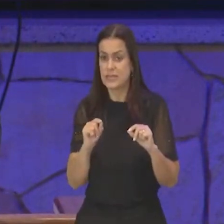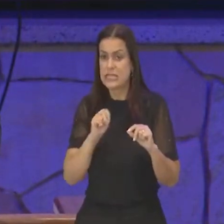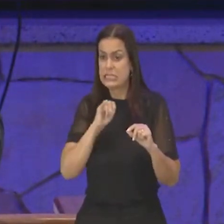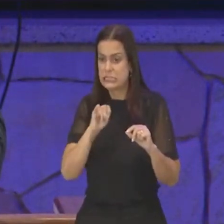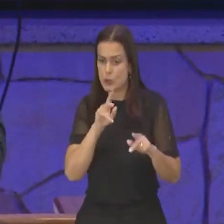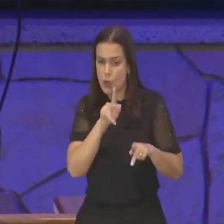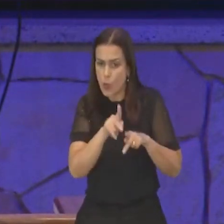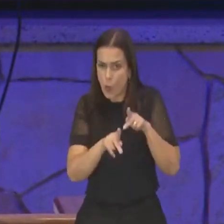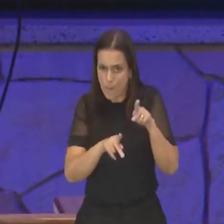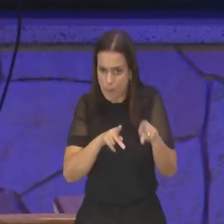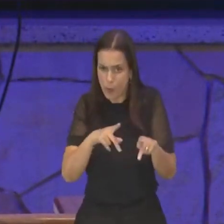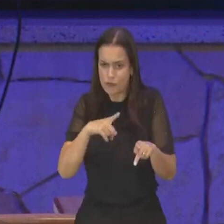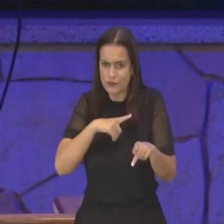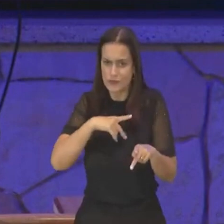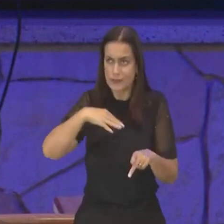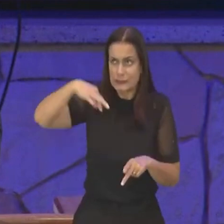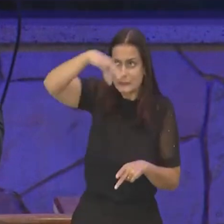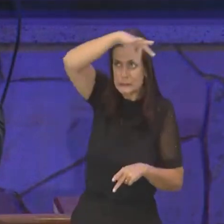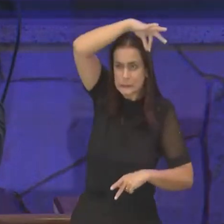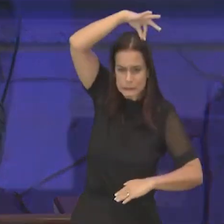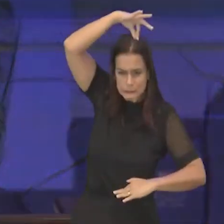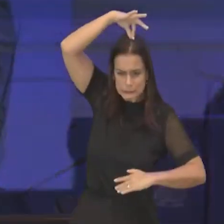deste Espírito Santo,